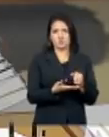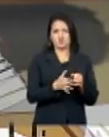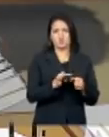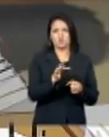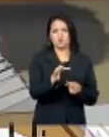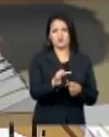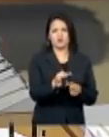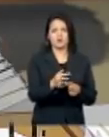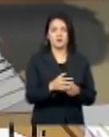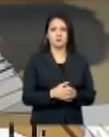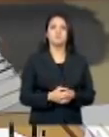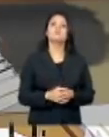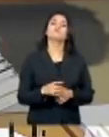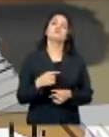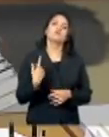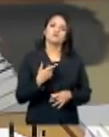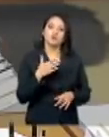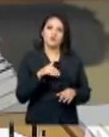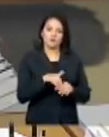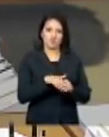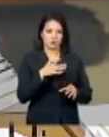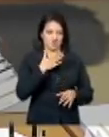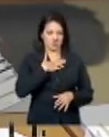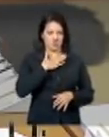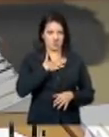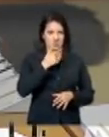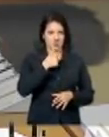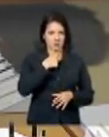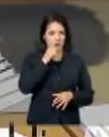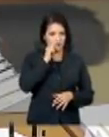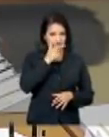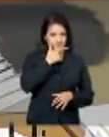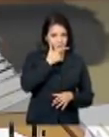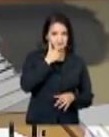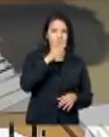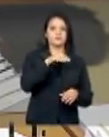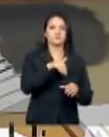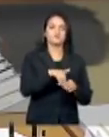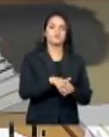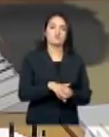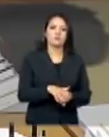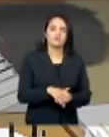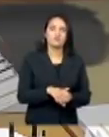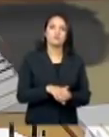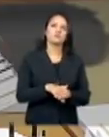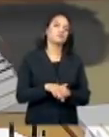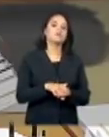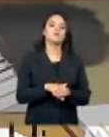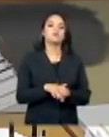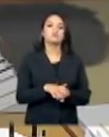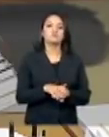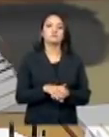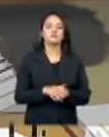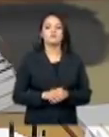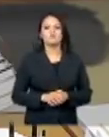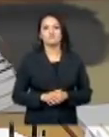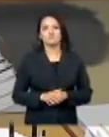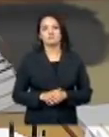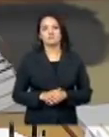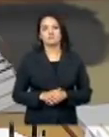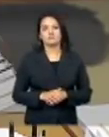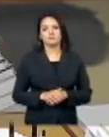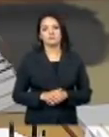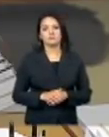votamos eu próprio afastando a existência perdão de questão